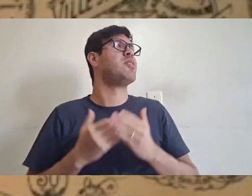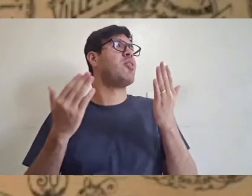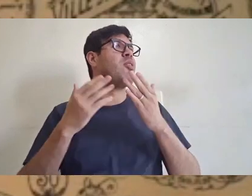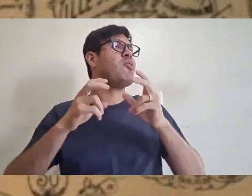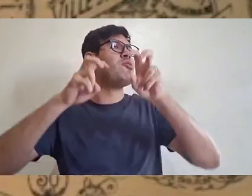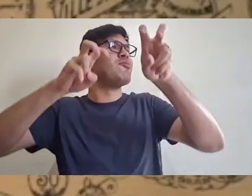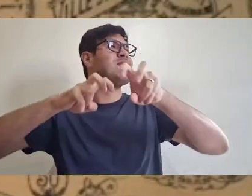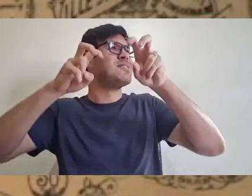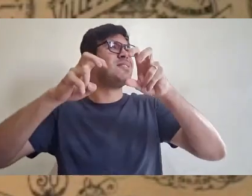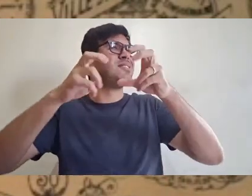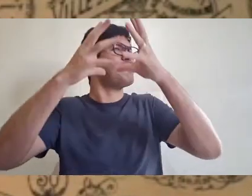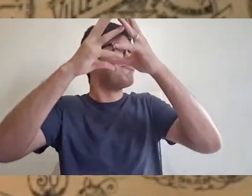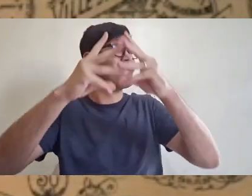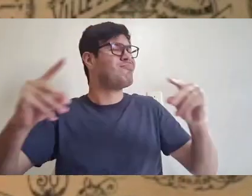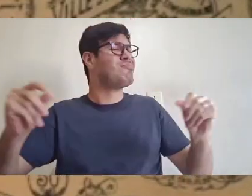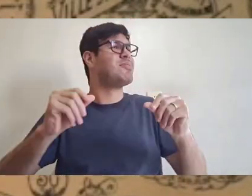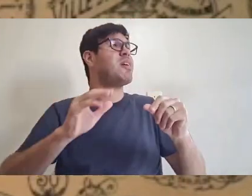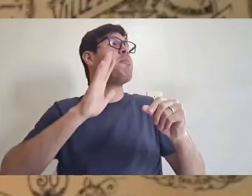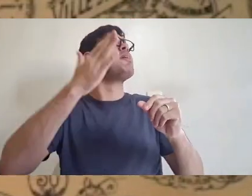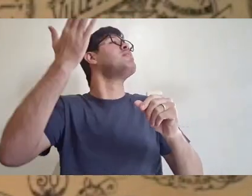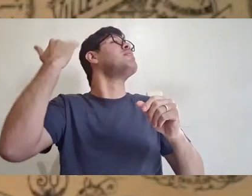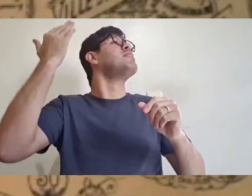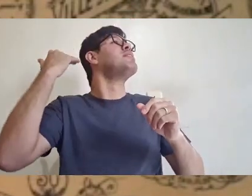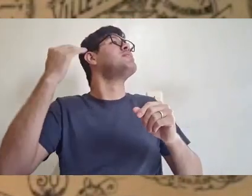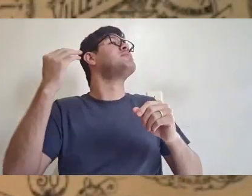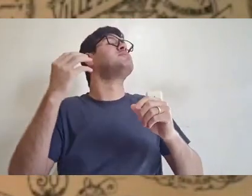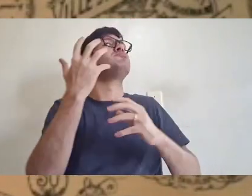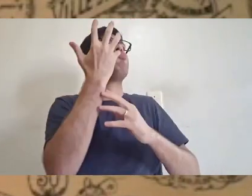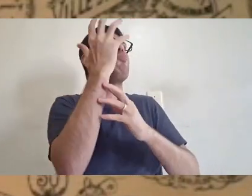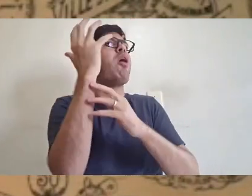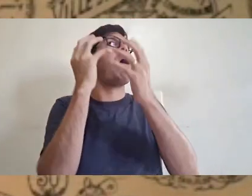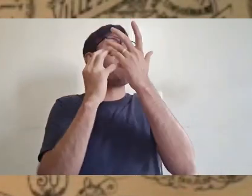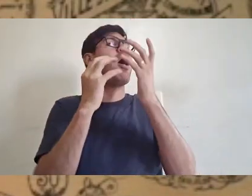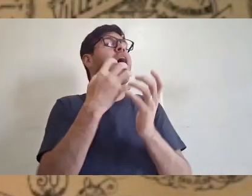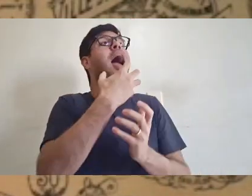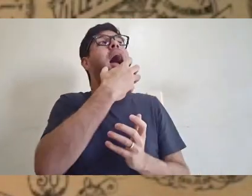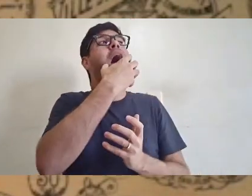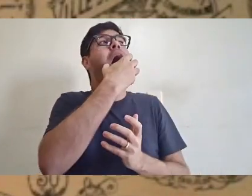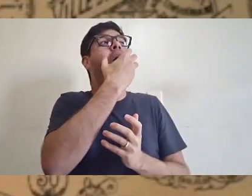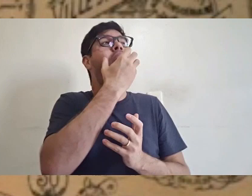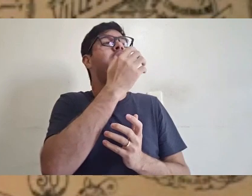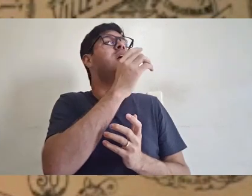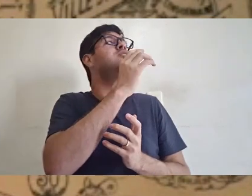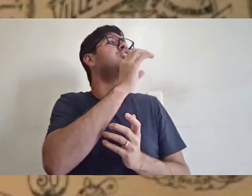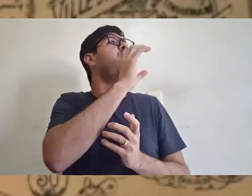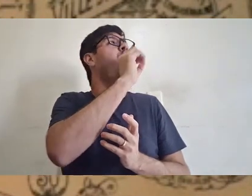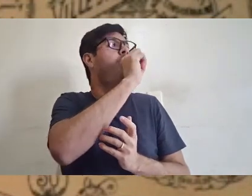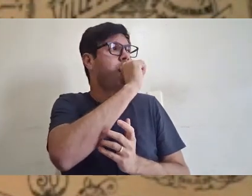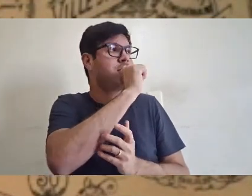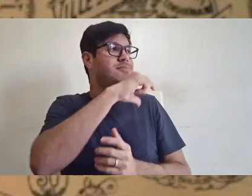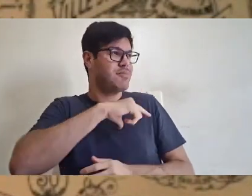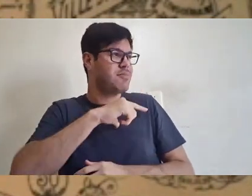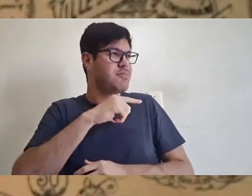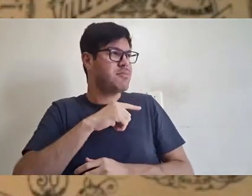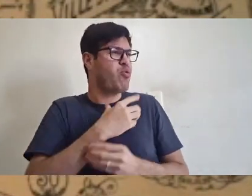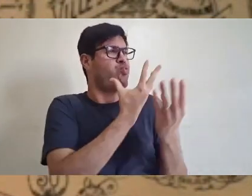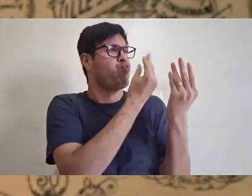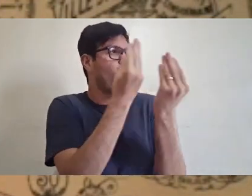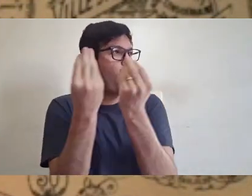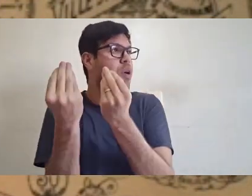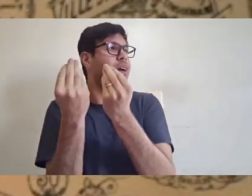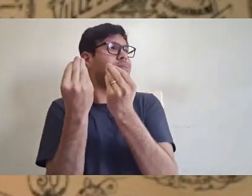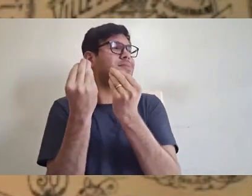Fazenda Laranja Azeda. Ah, sim. Aquele tempo era tido, como ela dizia, né, que era o sertão, porque o interior